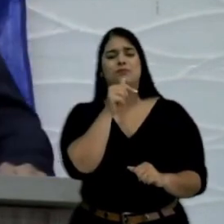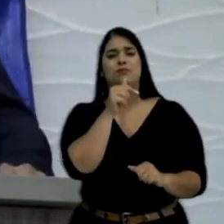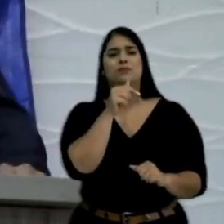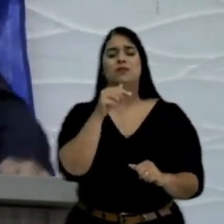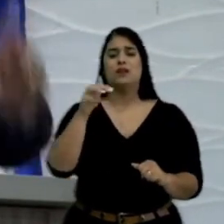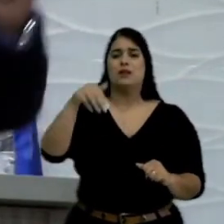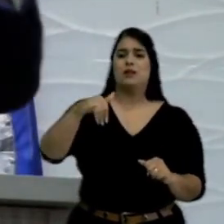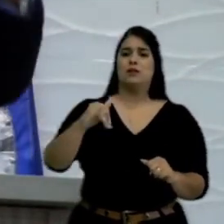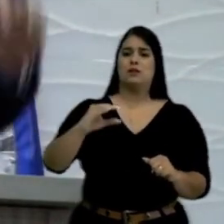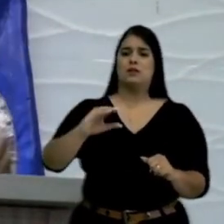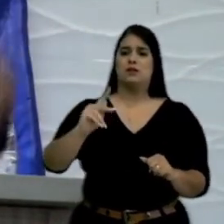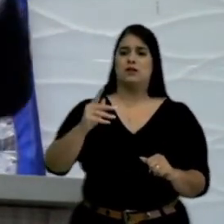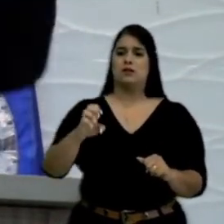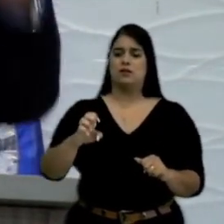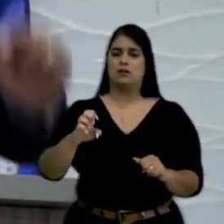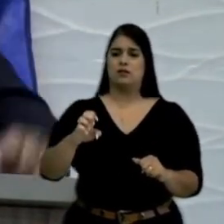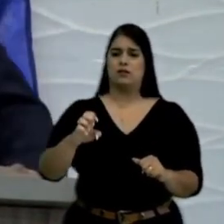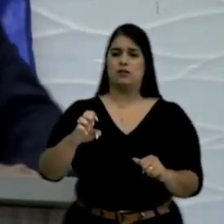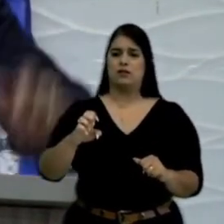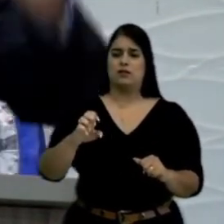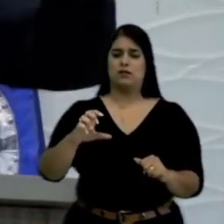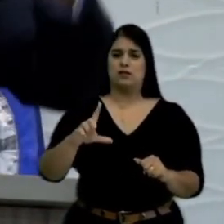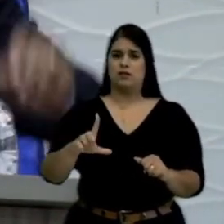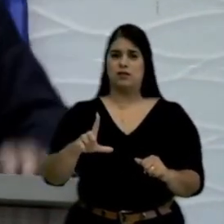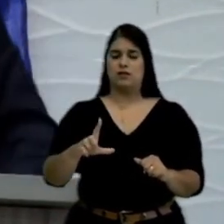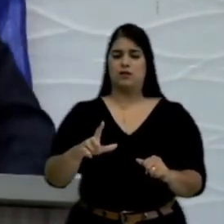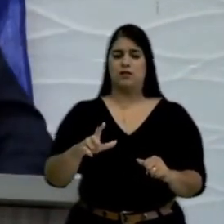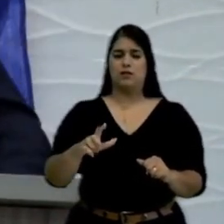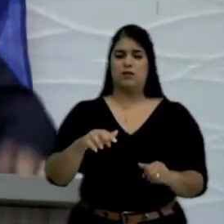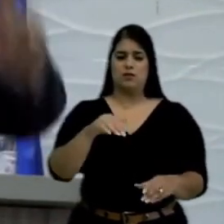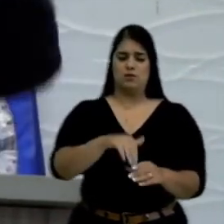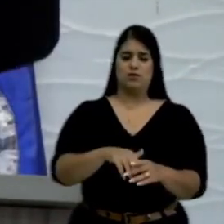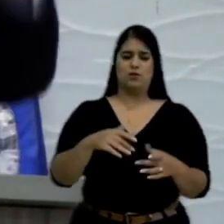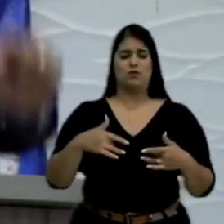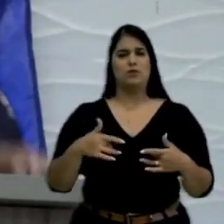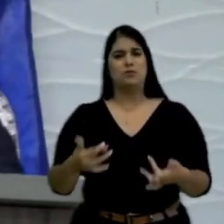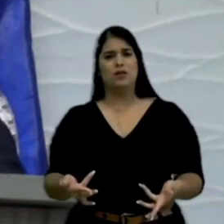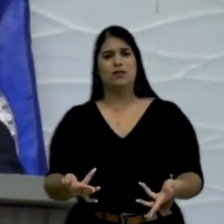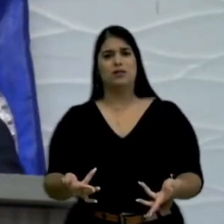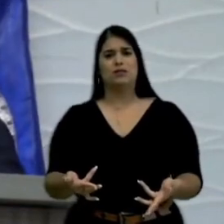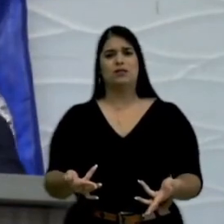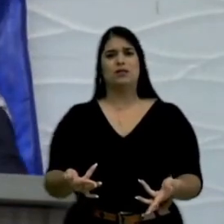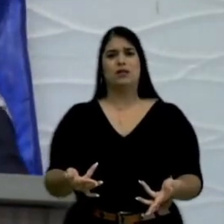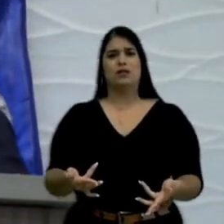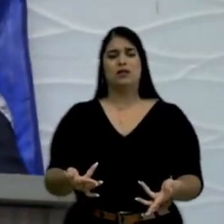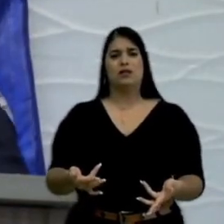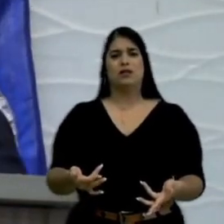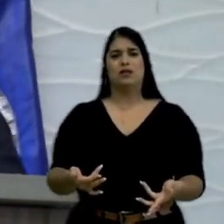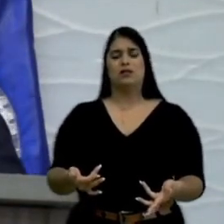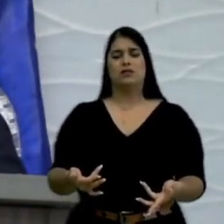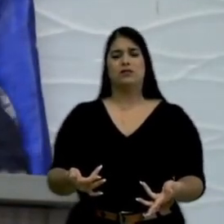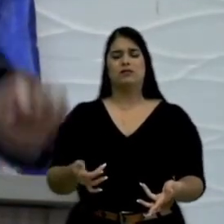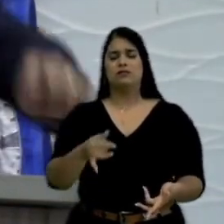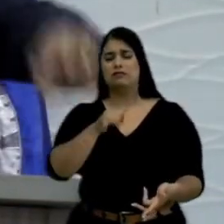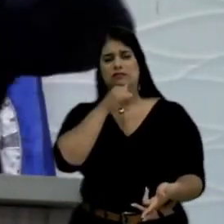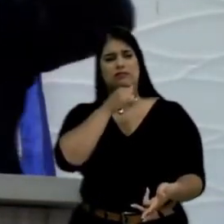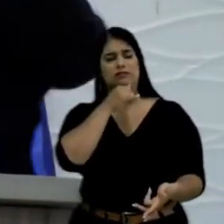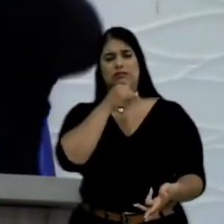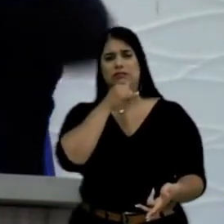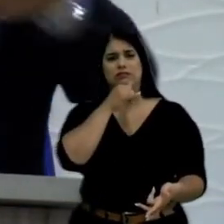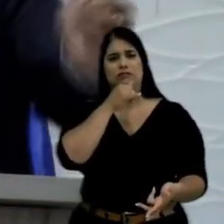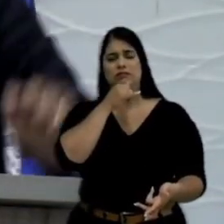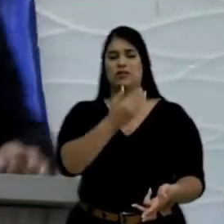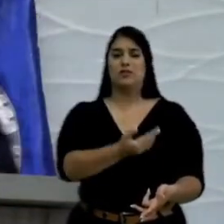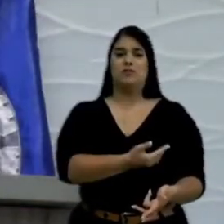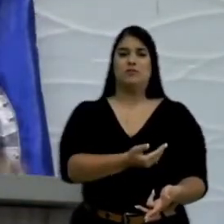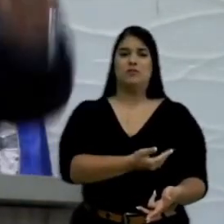Michel, no voto de pesar aqui que eu estou acompanhando, colega Pezinho, Michel era um coitado. Meu amigo jantava na minha casa, tudo